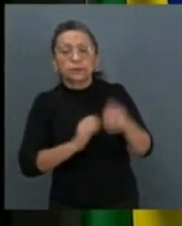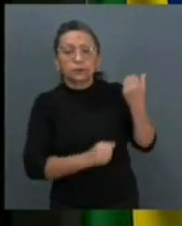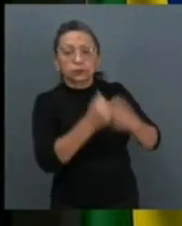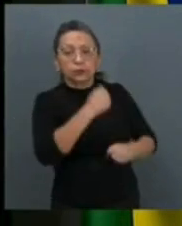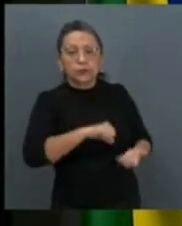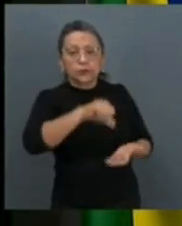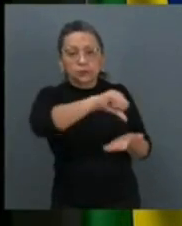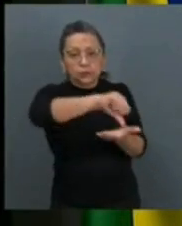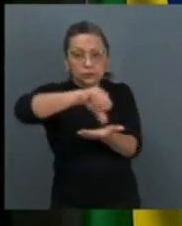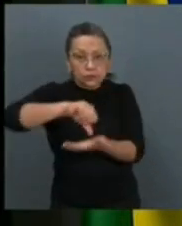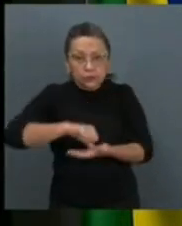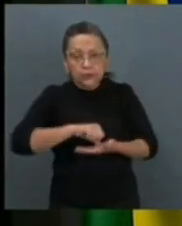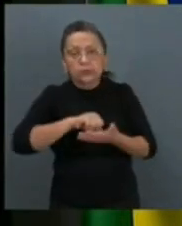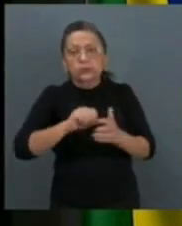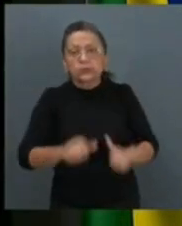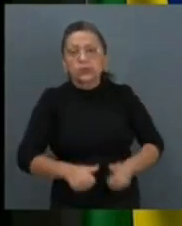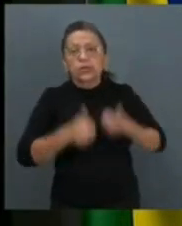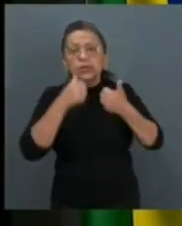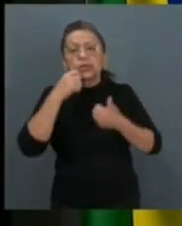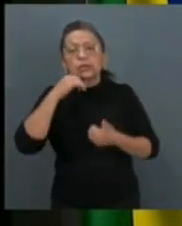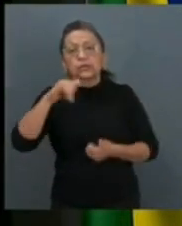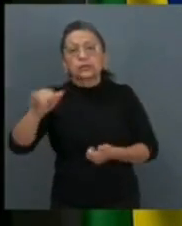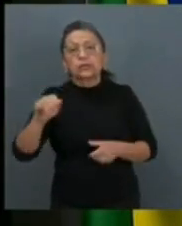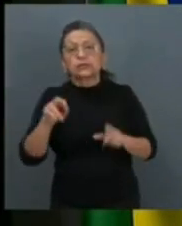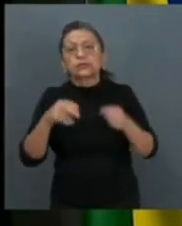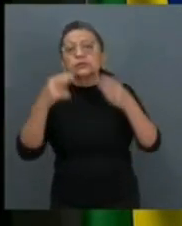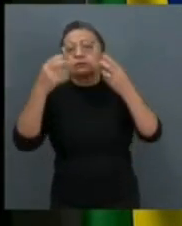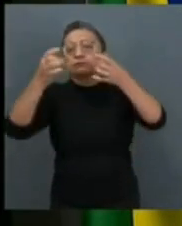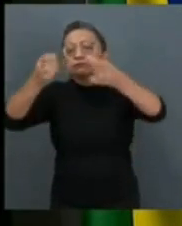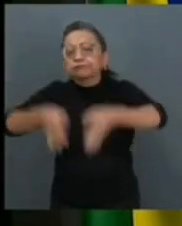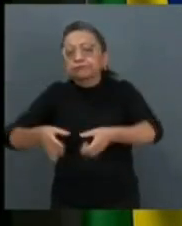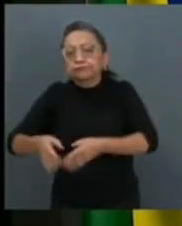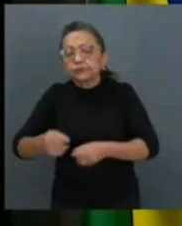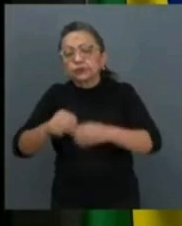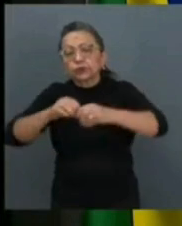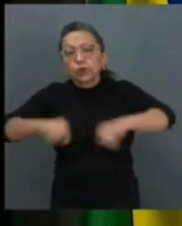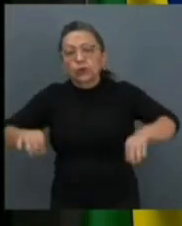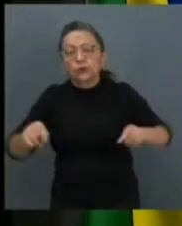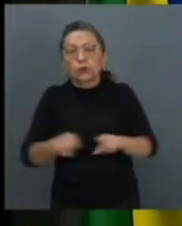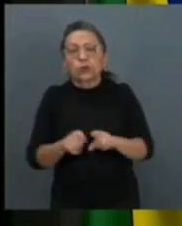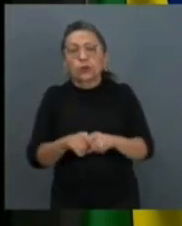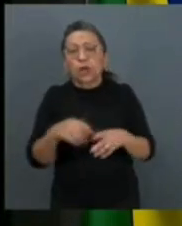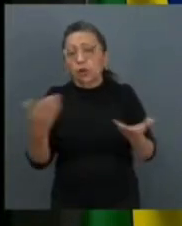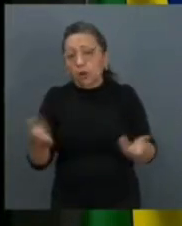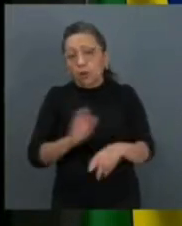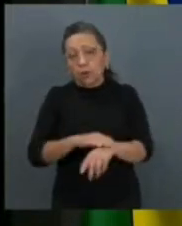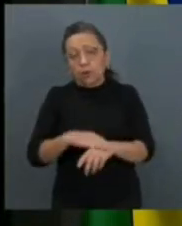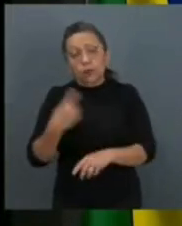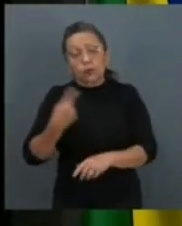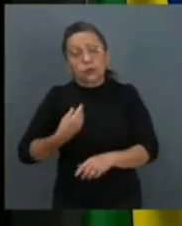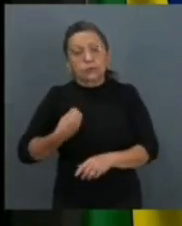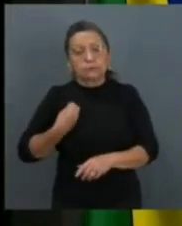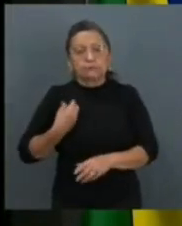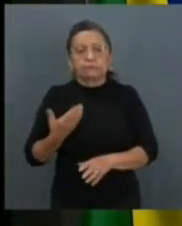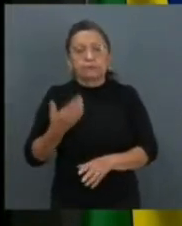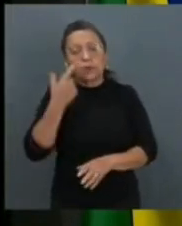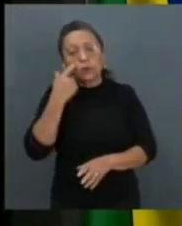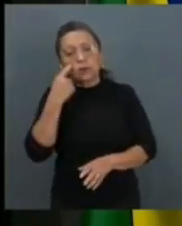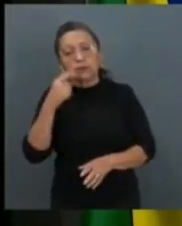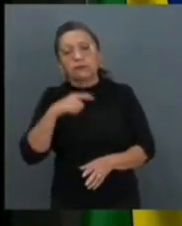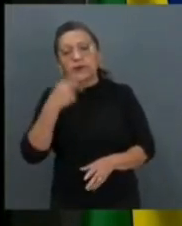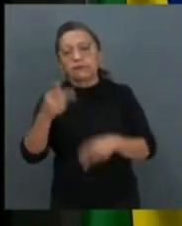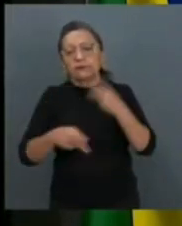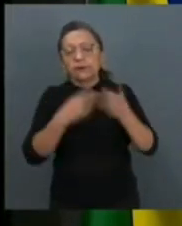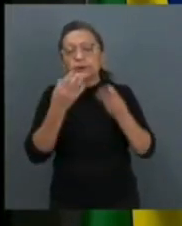de recuperação energética de resíduos sólidos. Nós estamos vivendo um momento onde é tratado